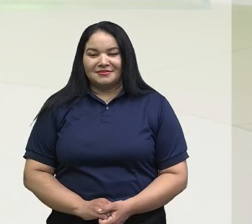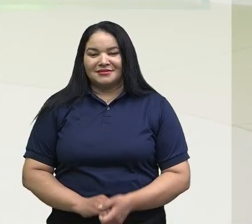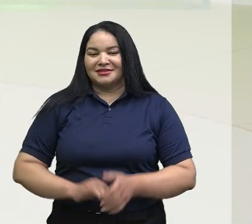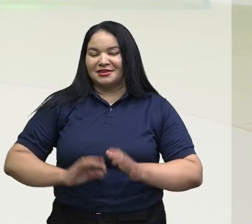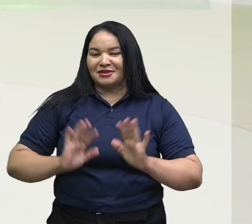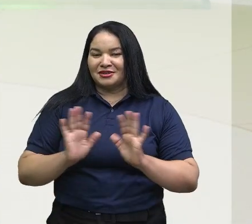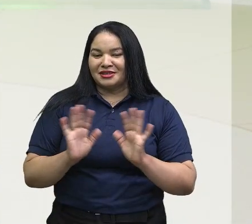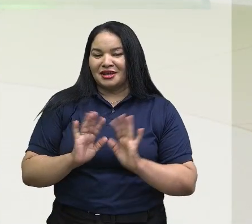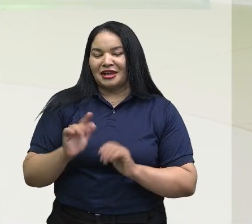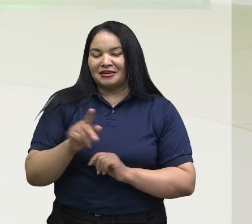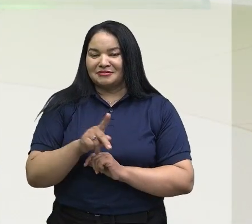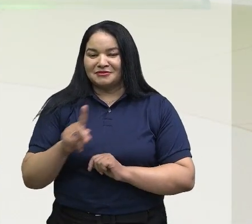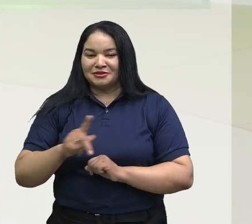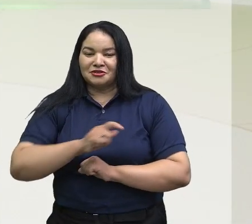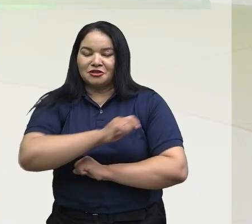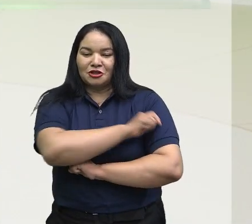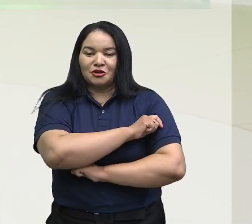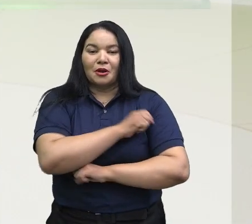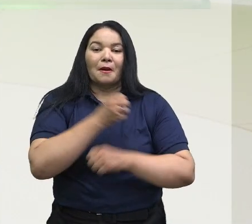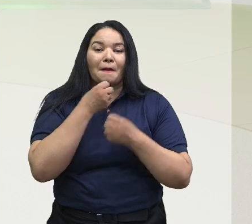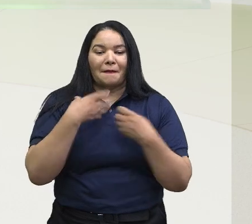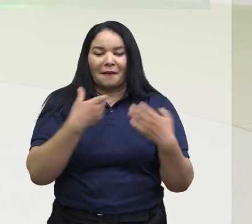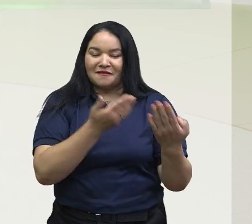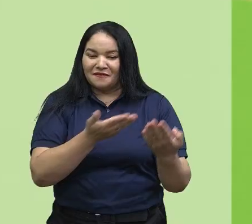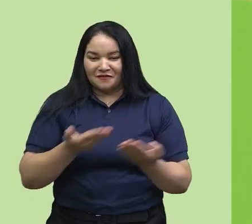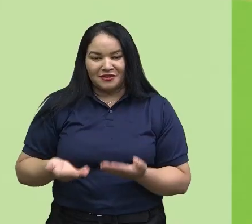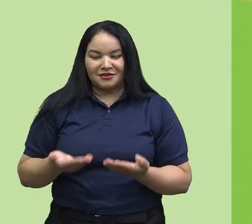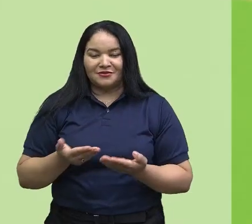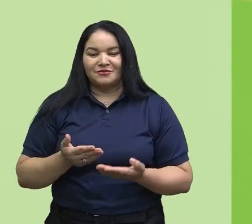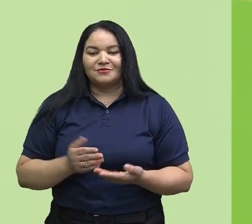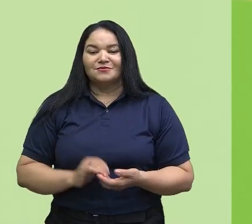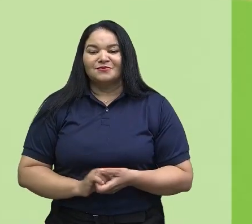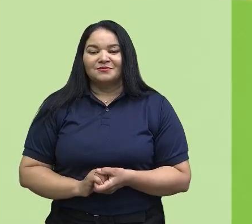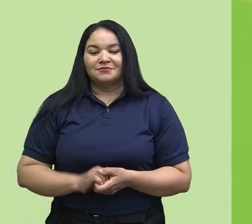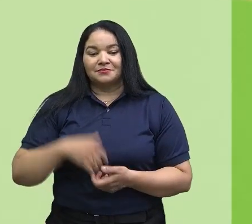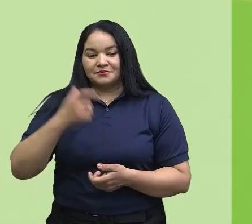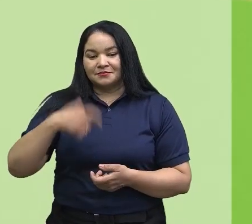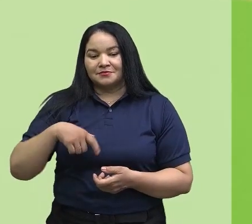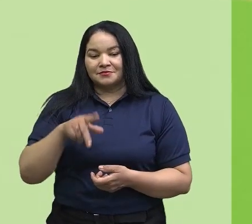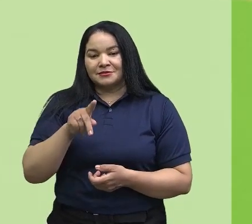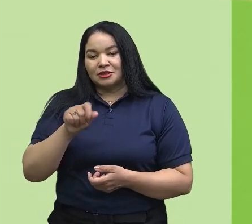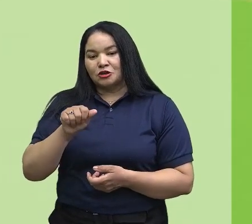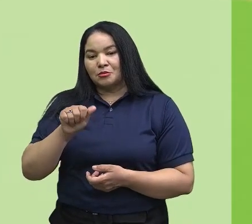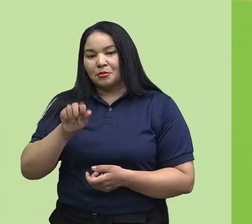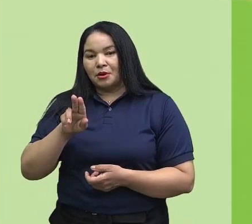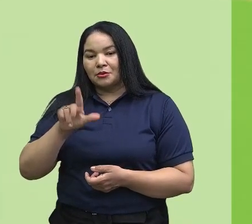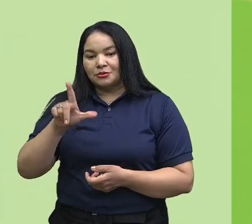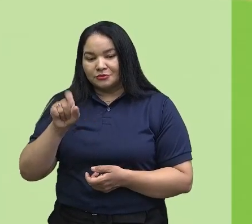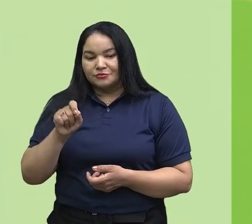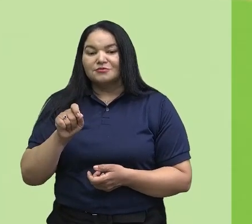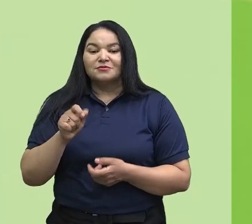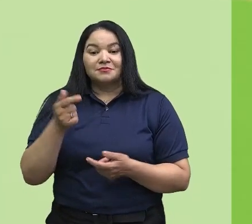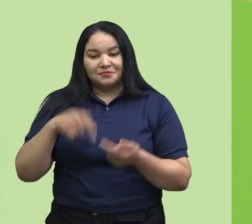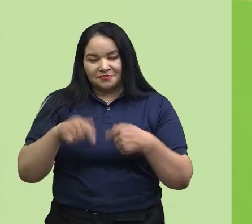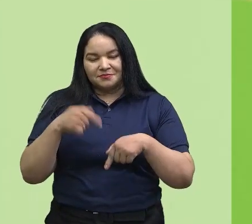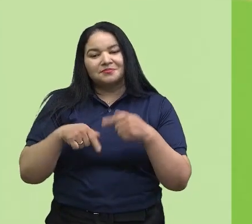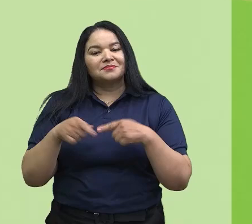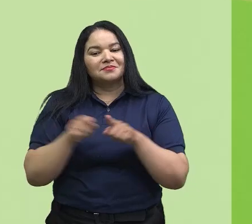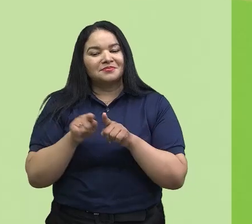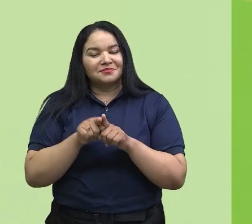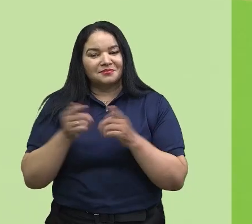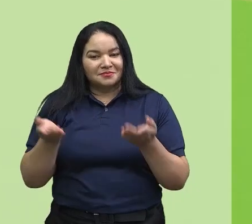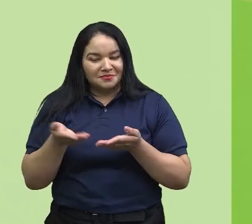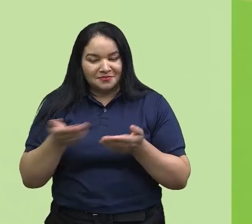Olá, professores e alunos, sejam bem-vindos. Eu sou o professor Paulo Torres, de Química, e estarei aqui